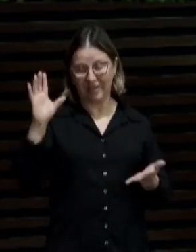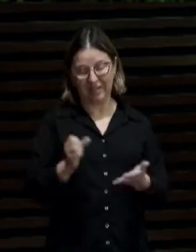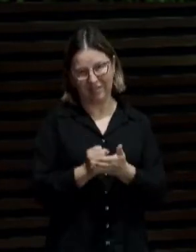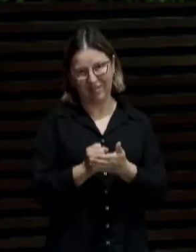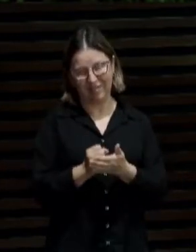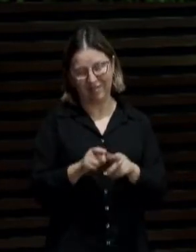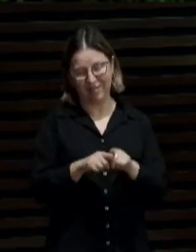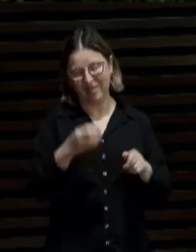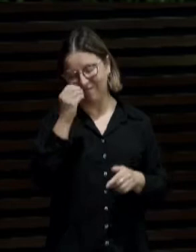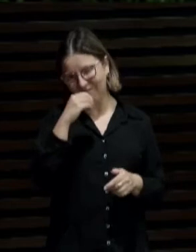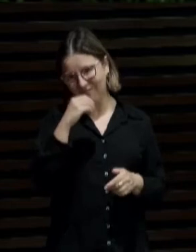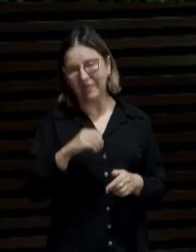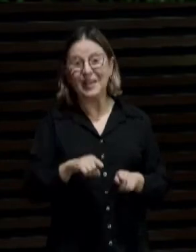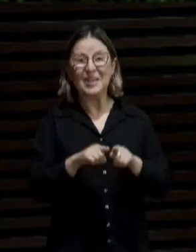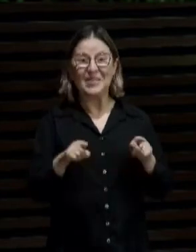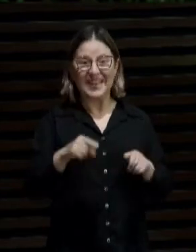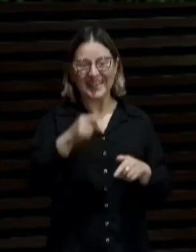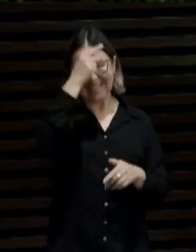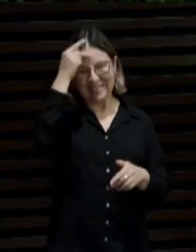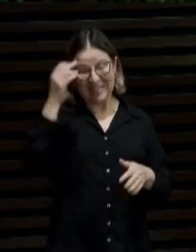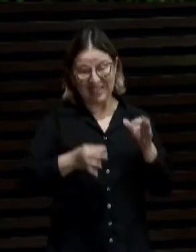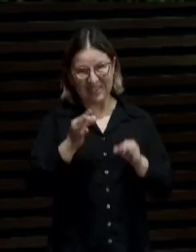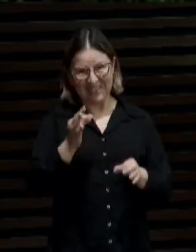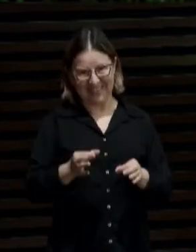Mas o justo viverá por fé.